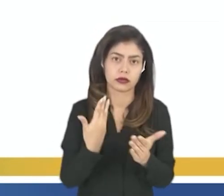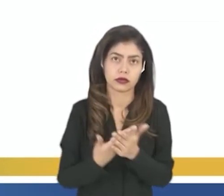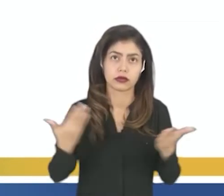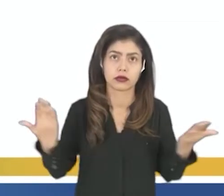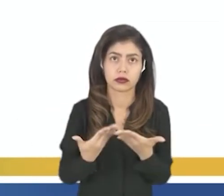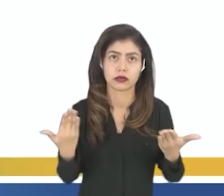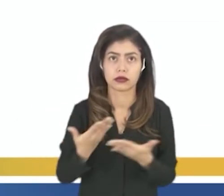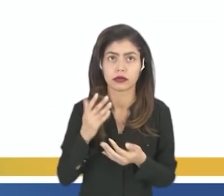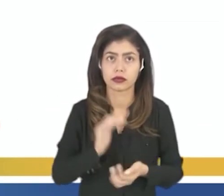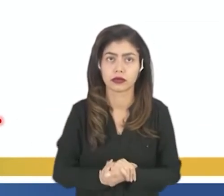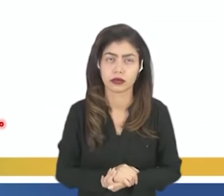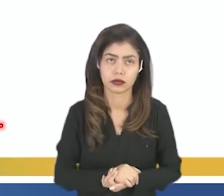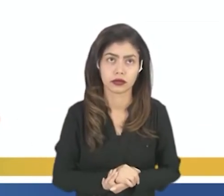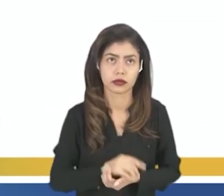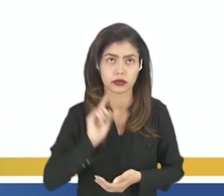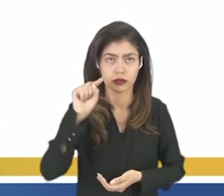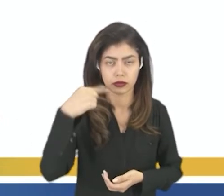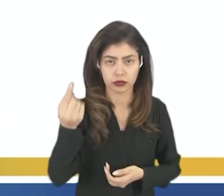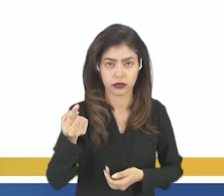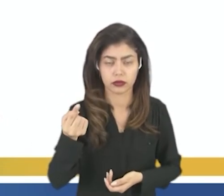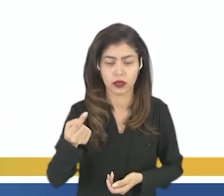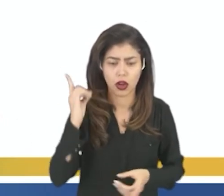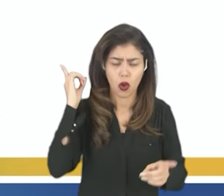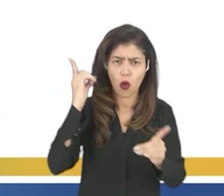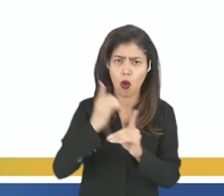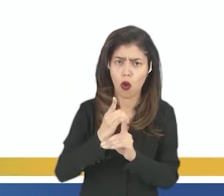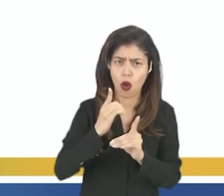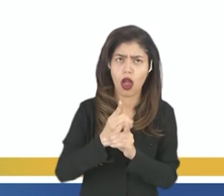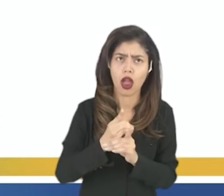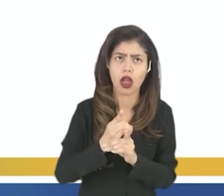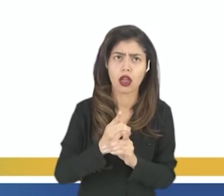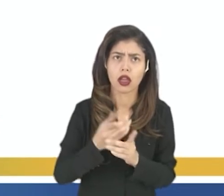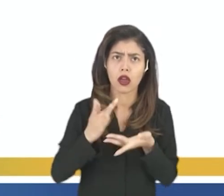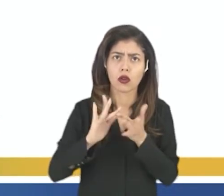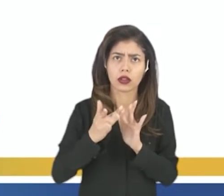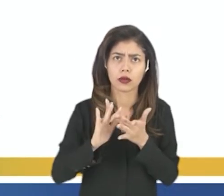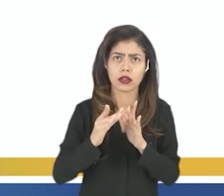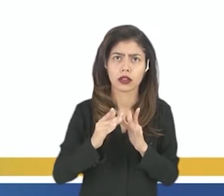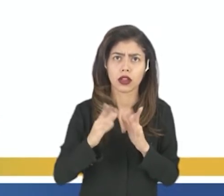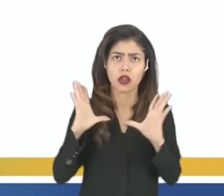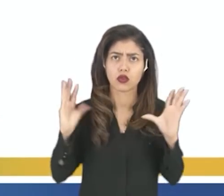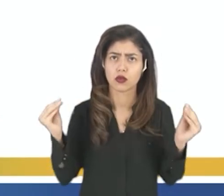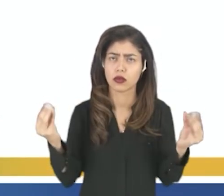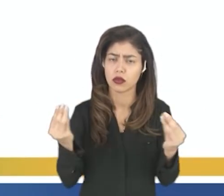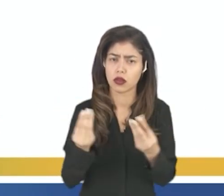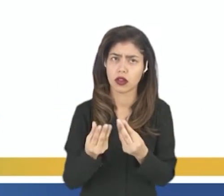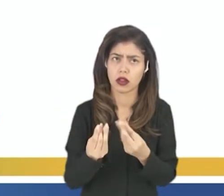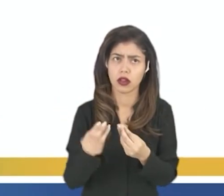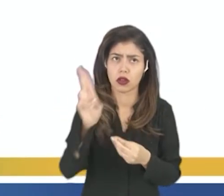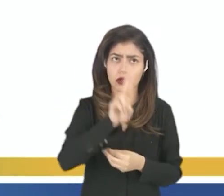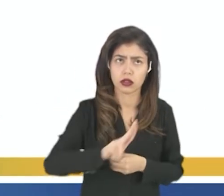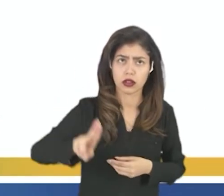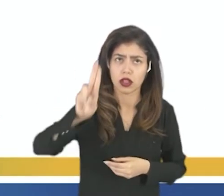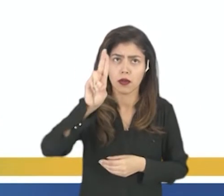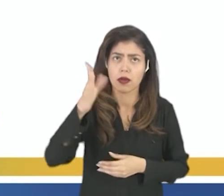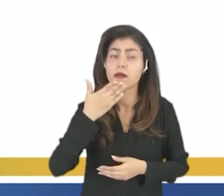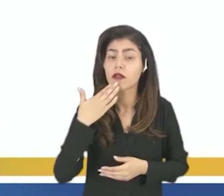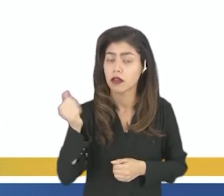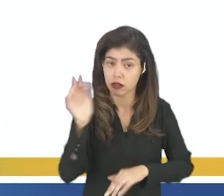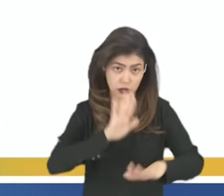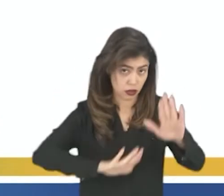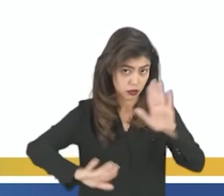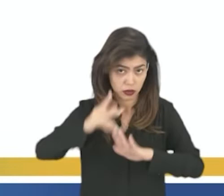as opções tá bom após a descoberta da contaminação Qual foi a substância a seguir